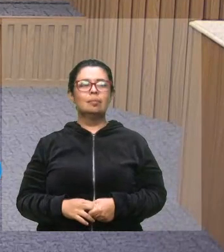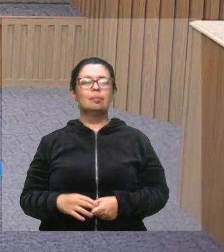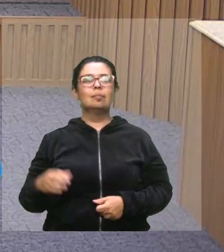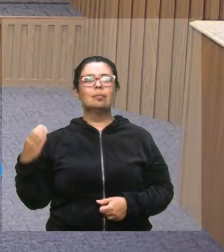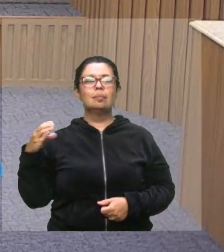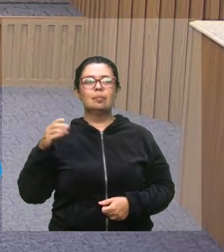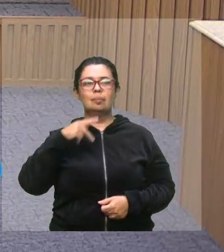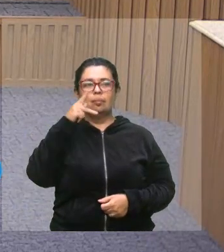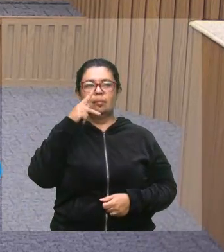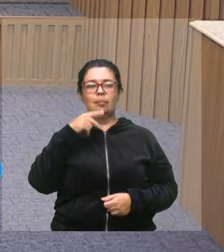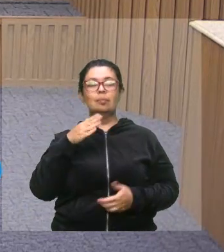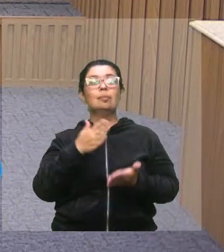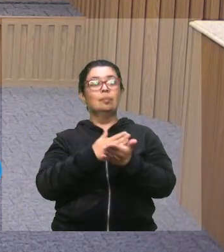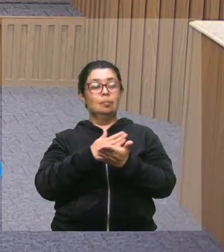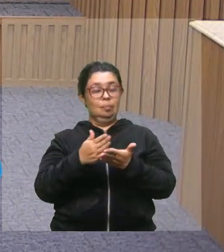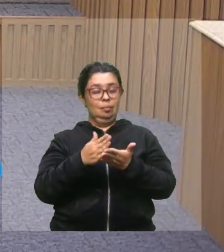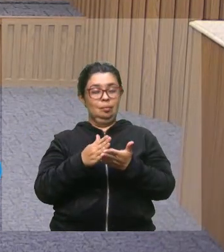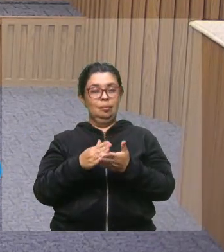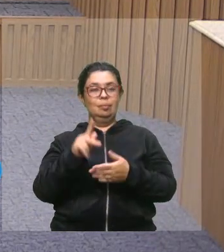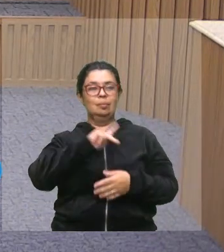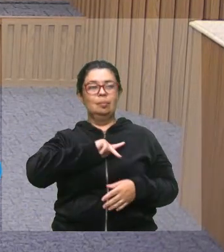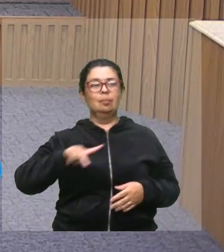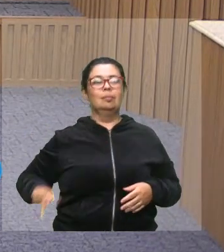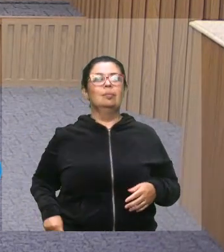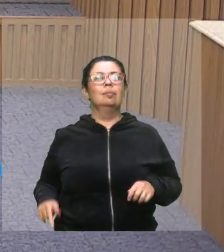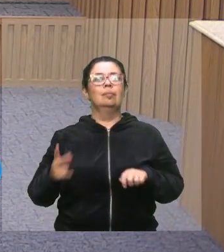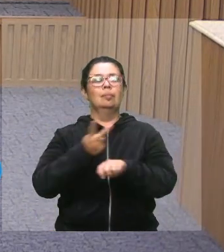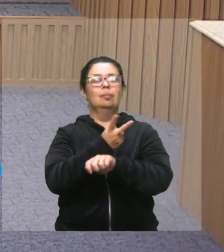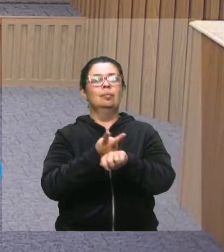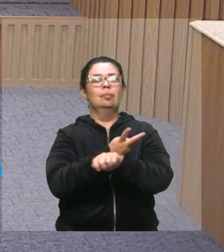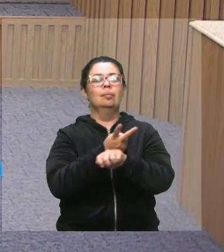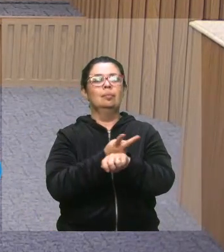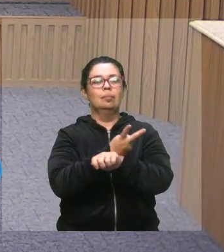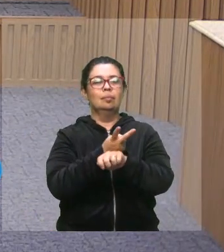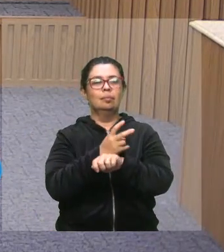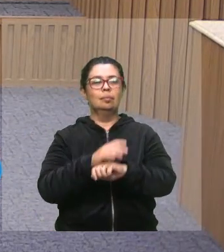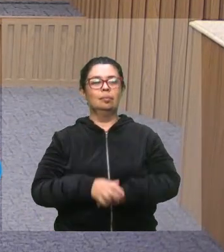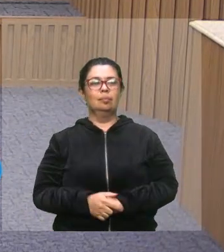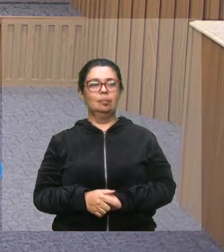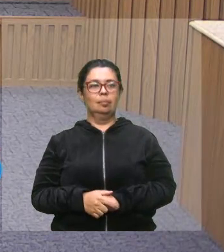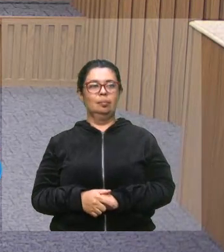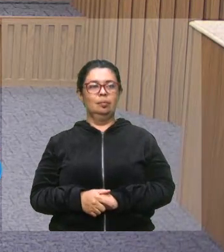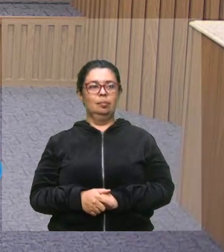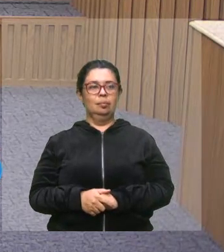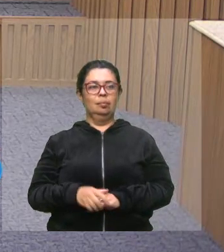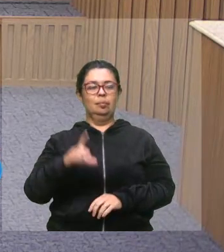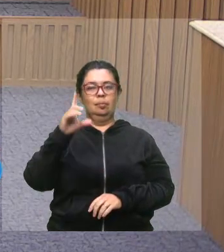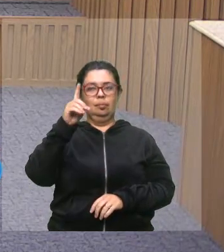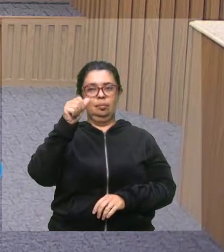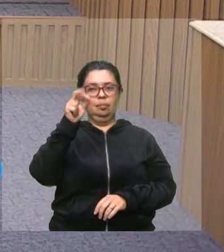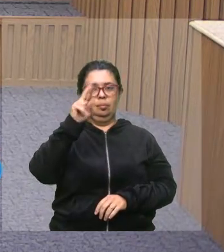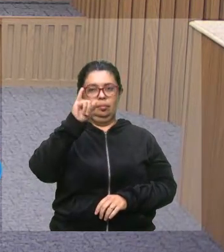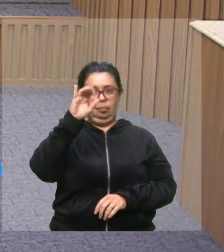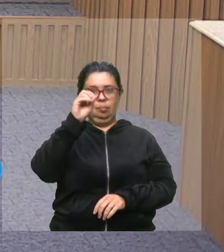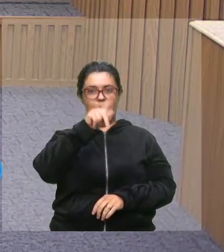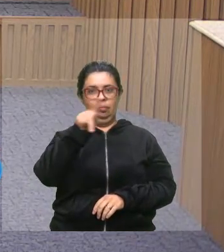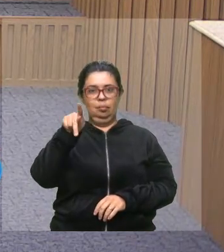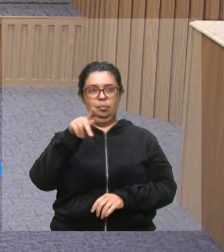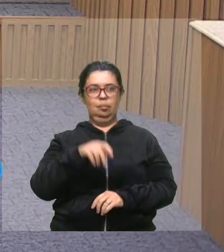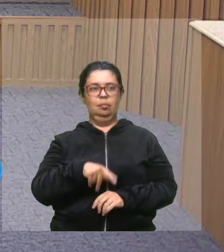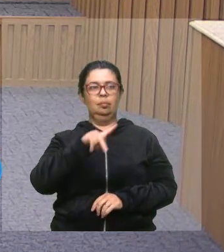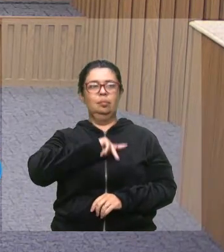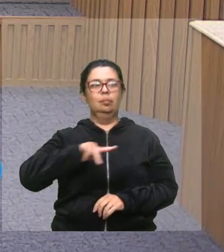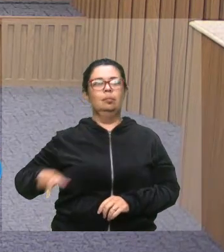quando assumi a presidência dessa Casa de Leis, eu fui procurado pelo senhor Dario, pela